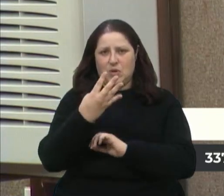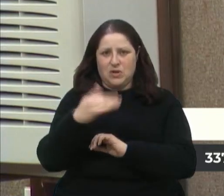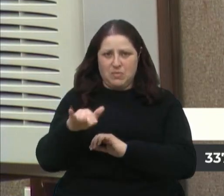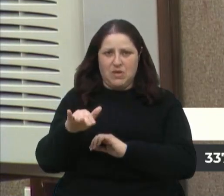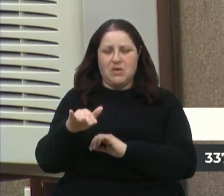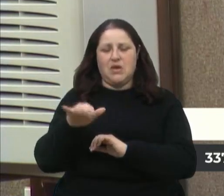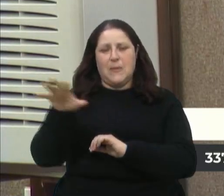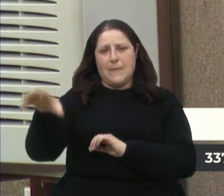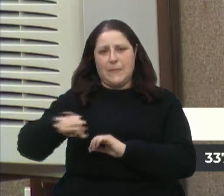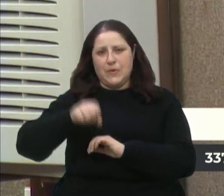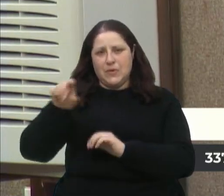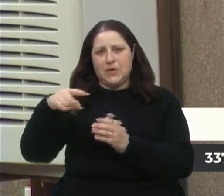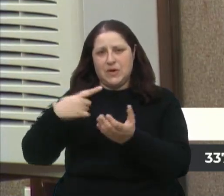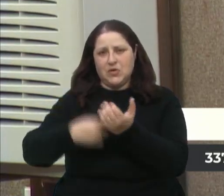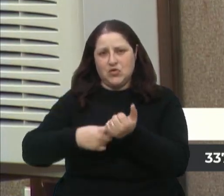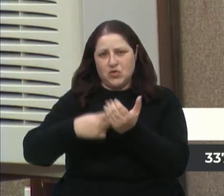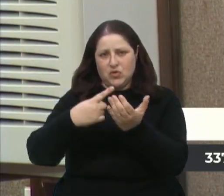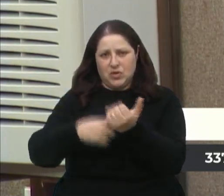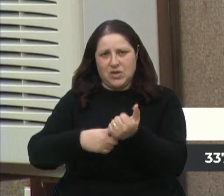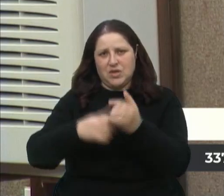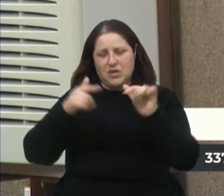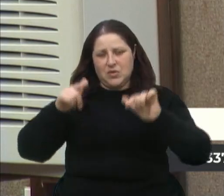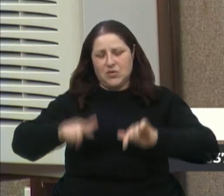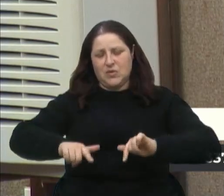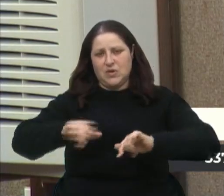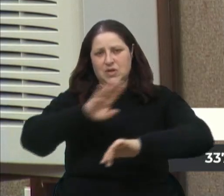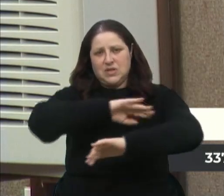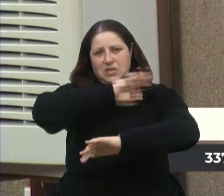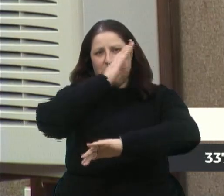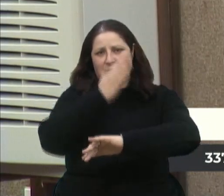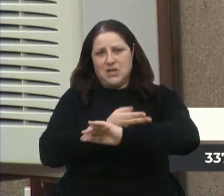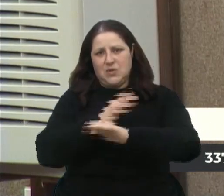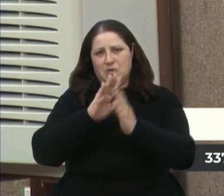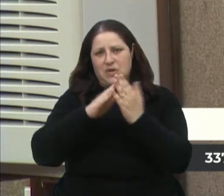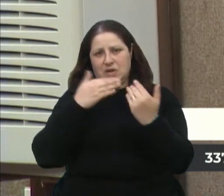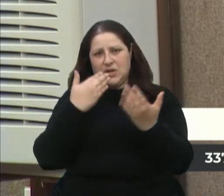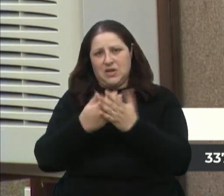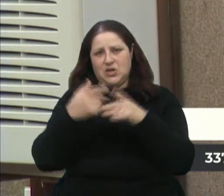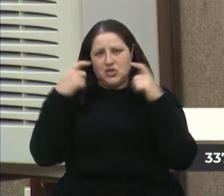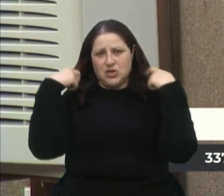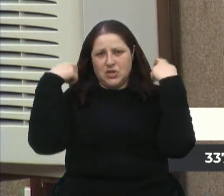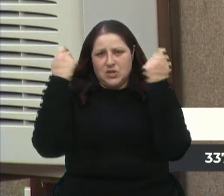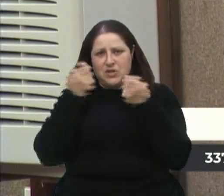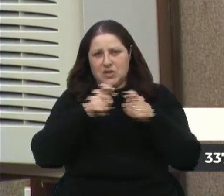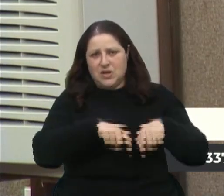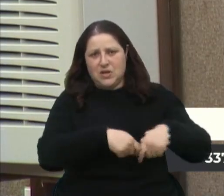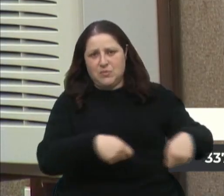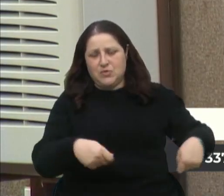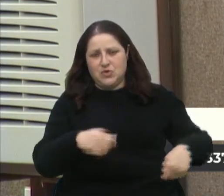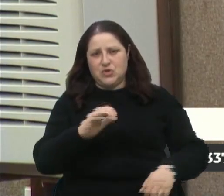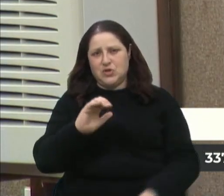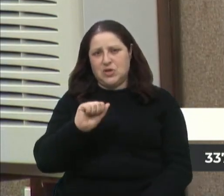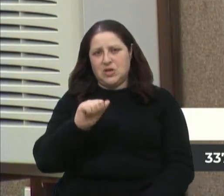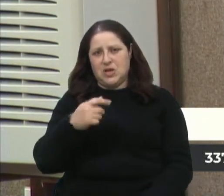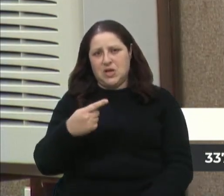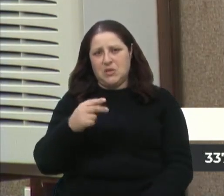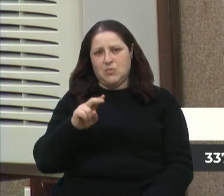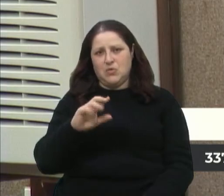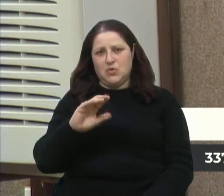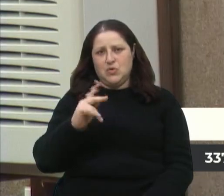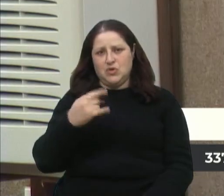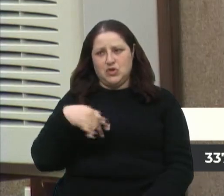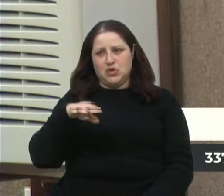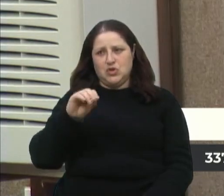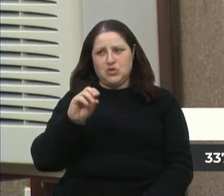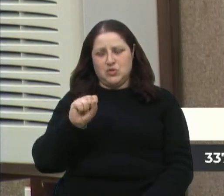retirada, né, dos cachorros-quentes no salão da Igreja dos Capuchinhos. Então, a gente convida a comunidade, né, a participar desse projeto, que